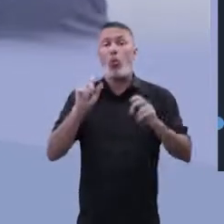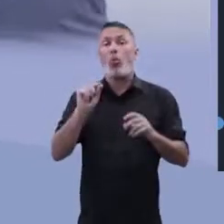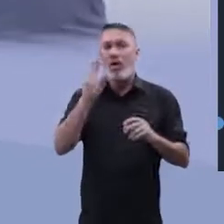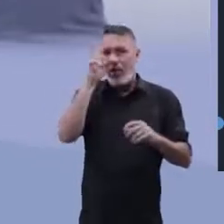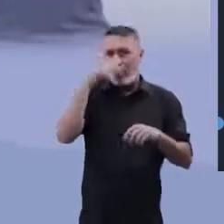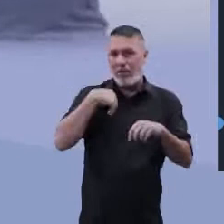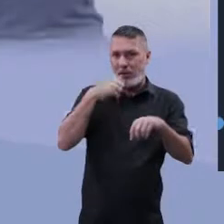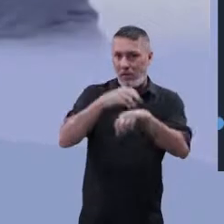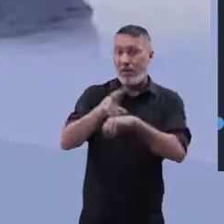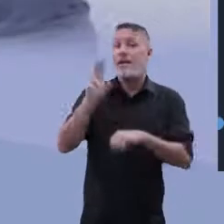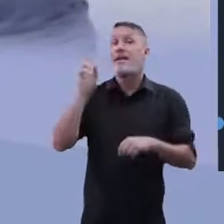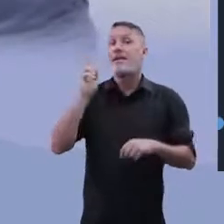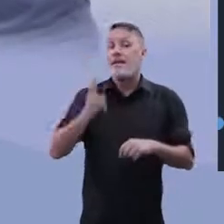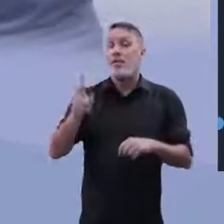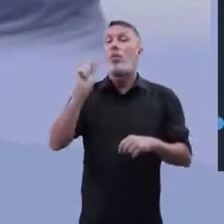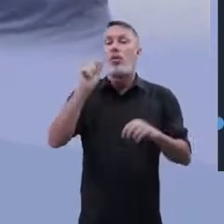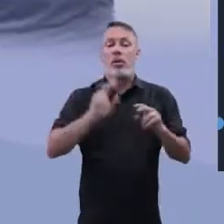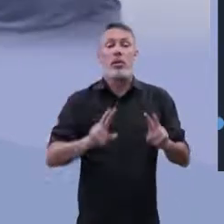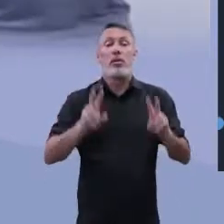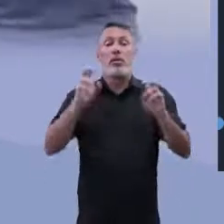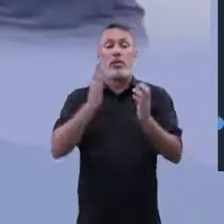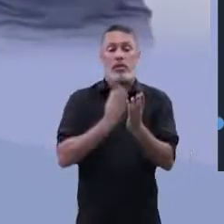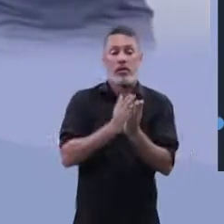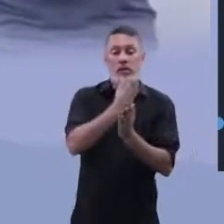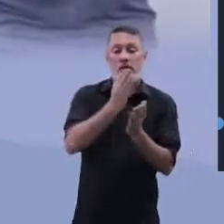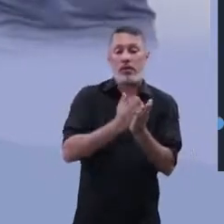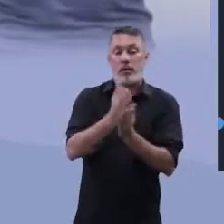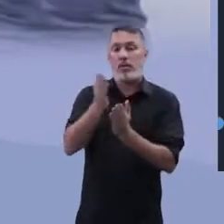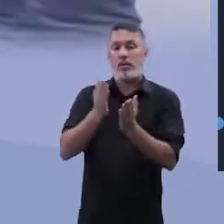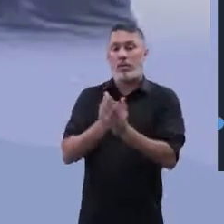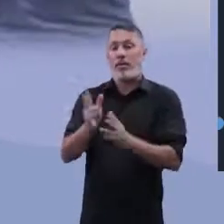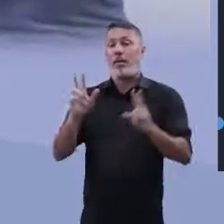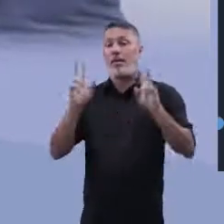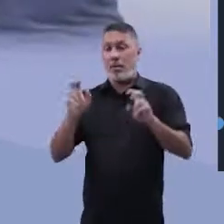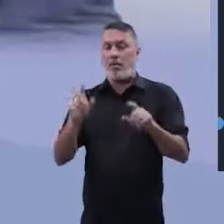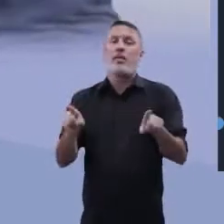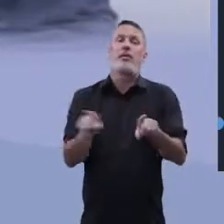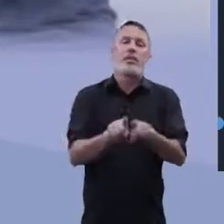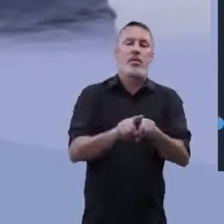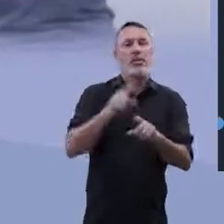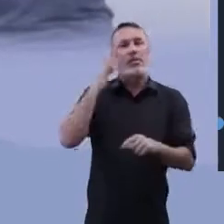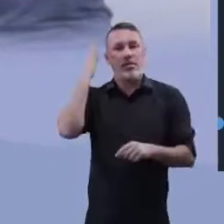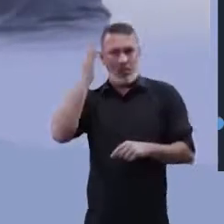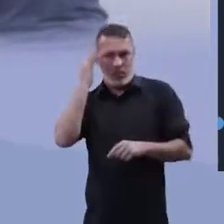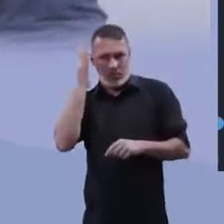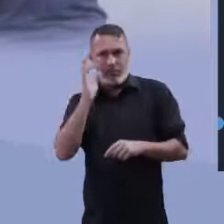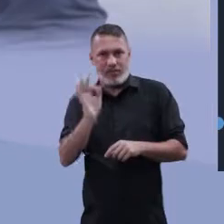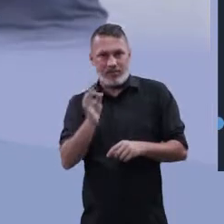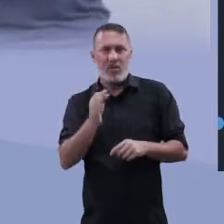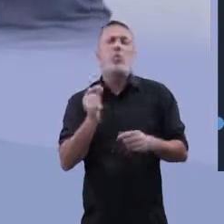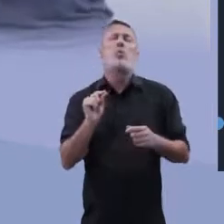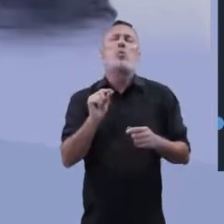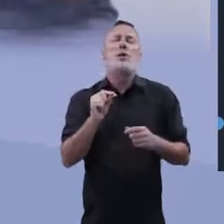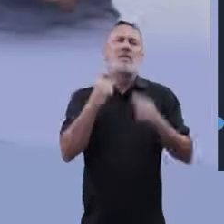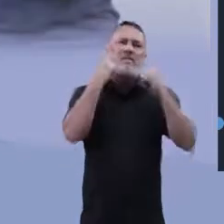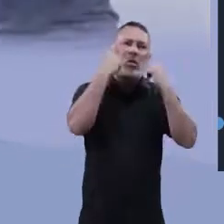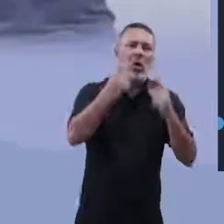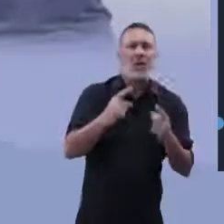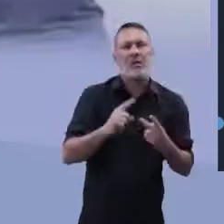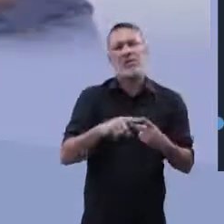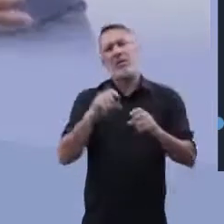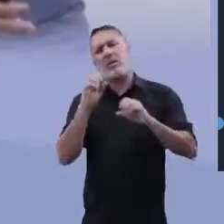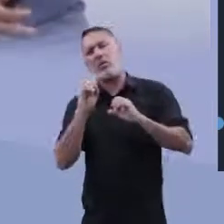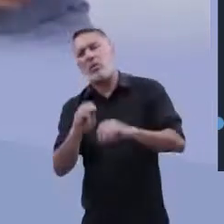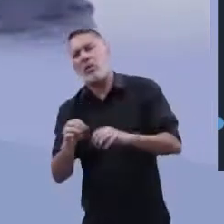eu falei com vocês que sempre vamos trabalhar um eixo temático e também teoria. Eixo temático, violência,